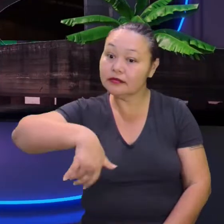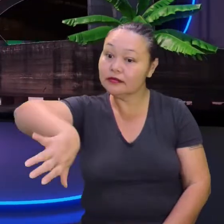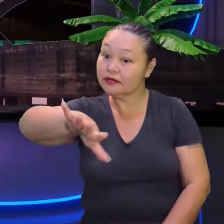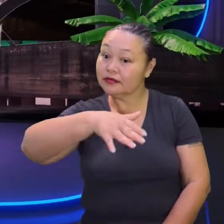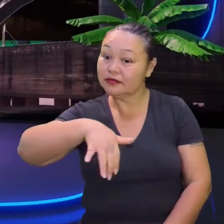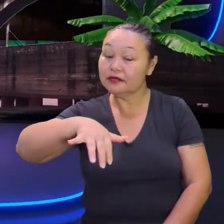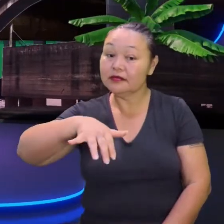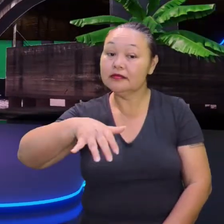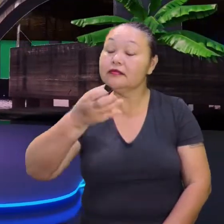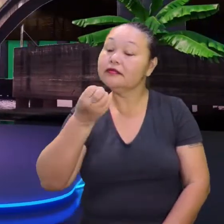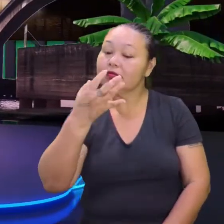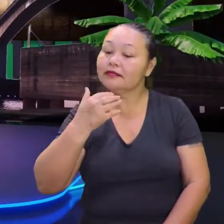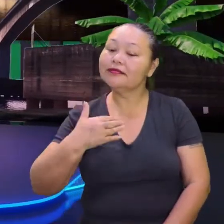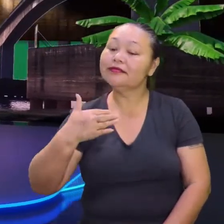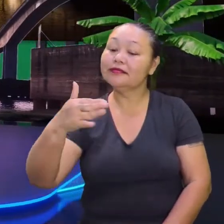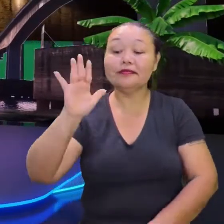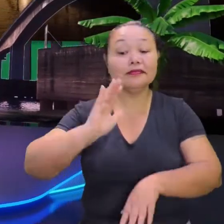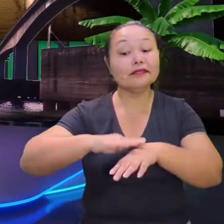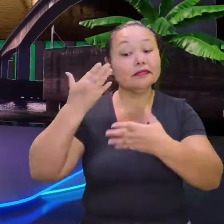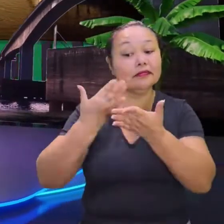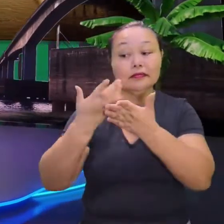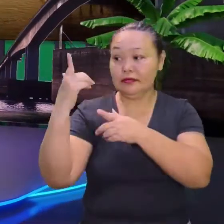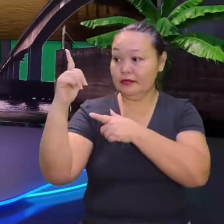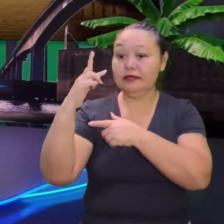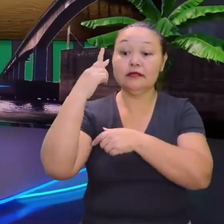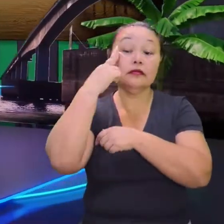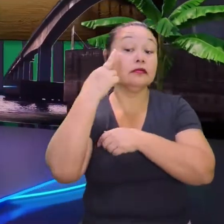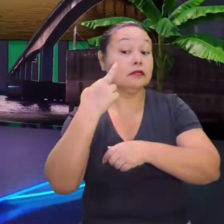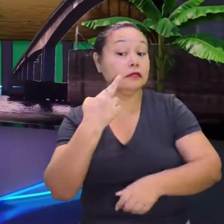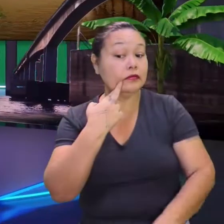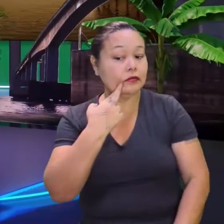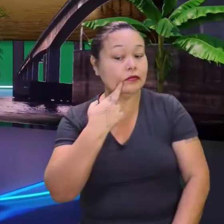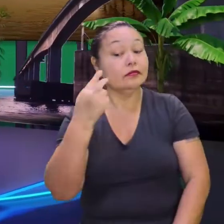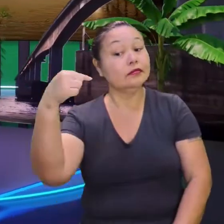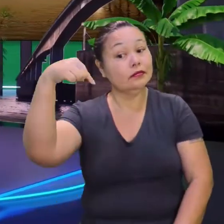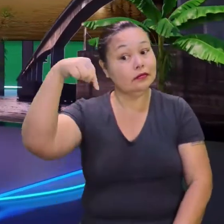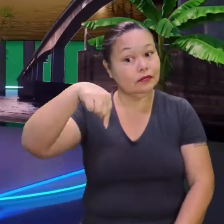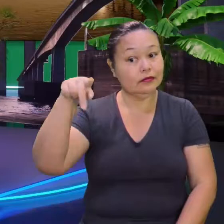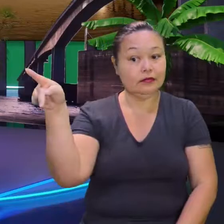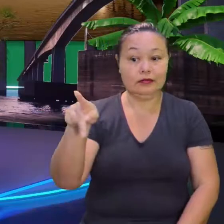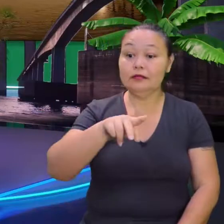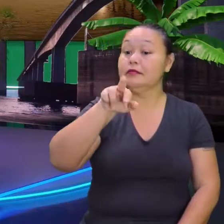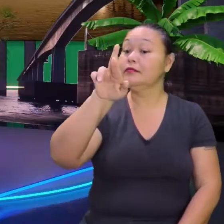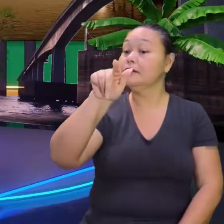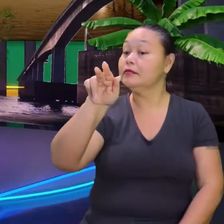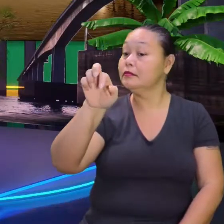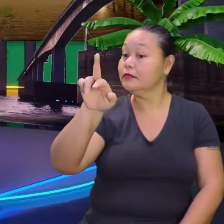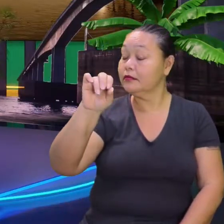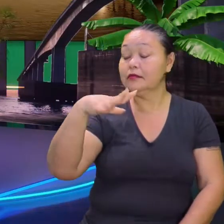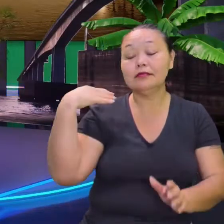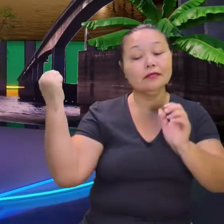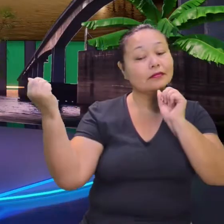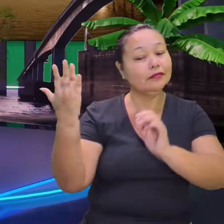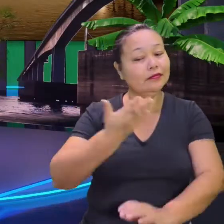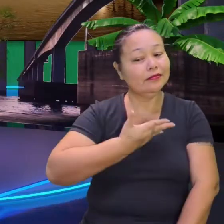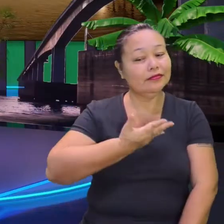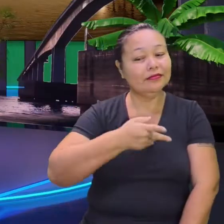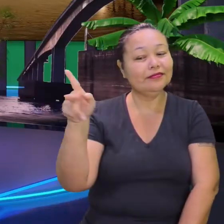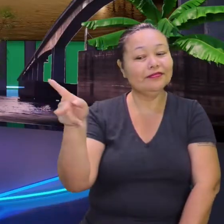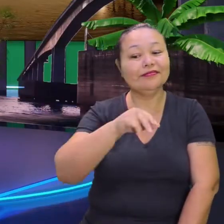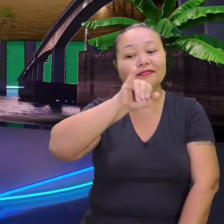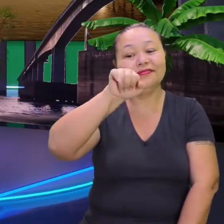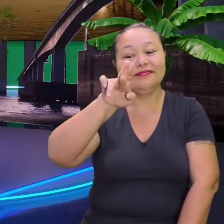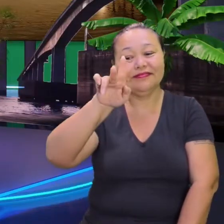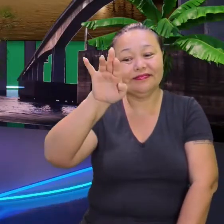aí, galerinha? Começando mais uma aula de Geografia de Rondônia. Estamos aqui, eu, professor Rogério, com o meu brother, professor